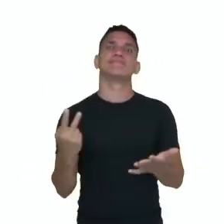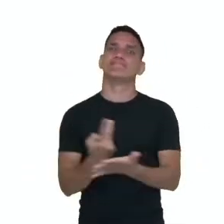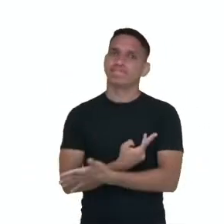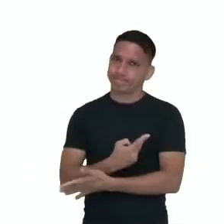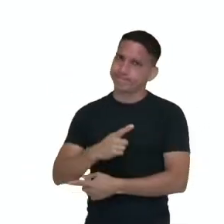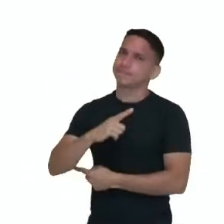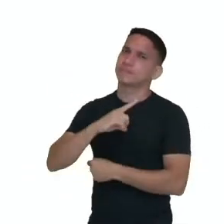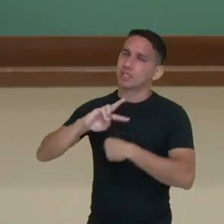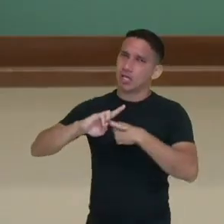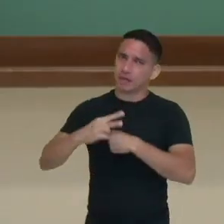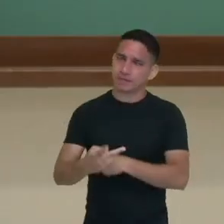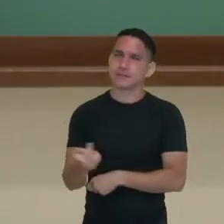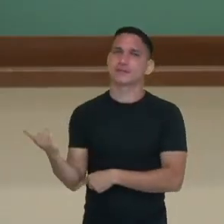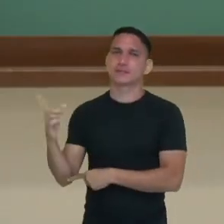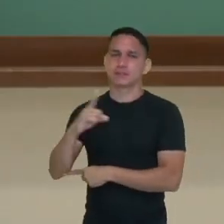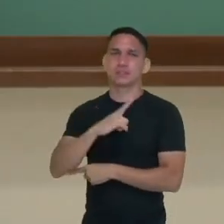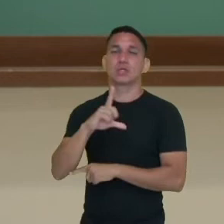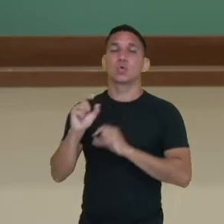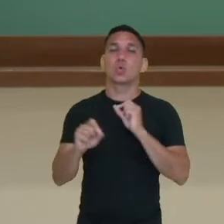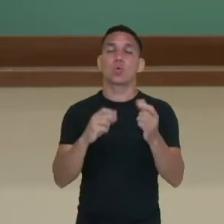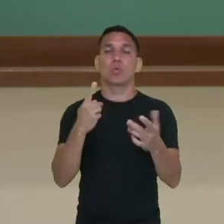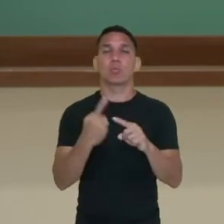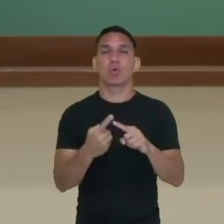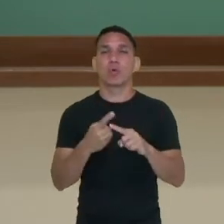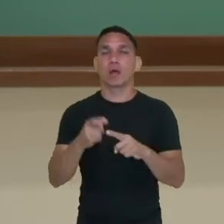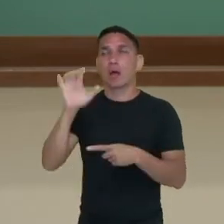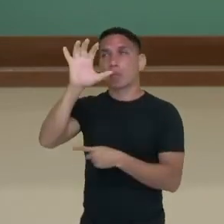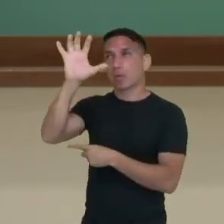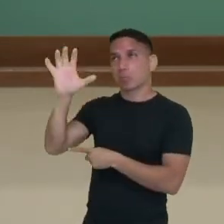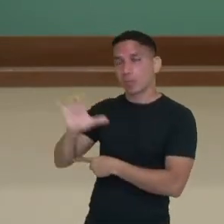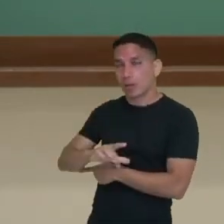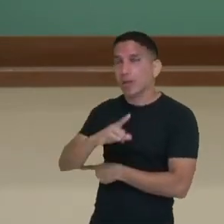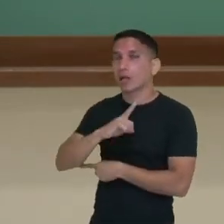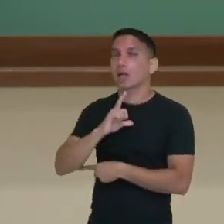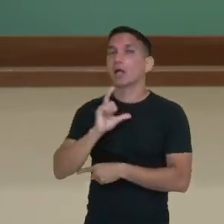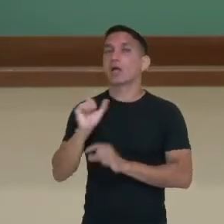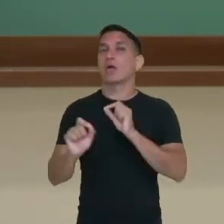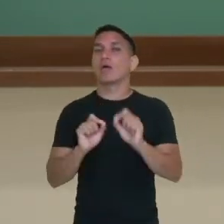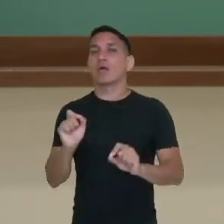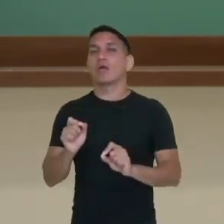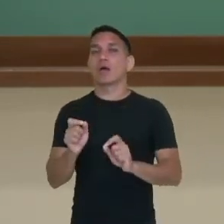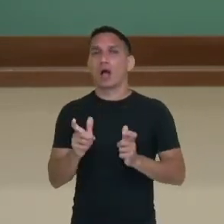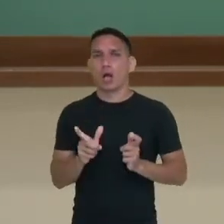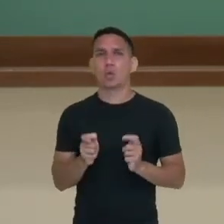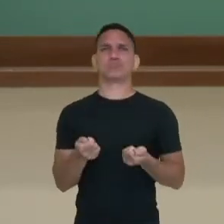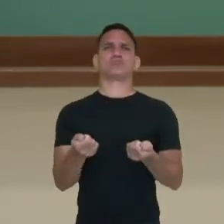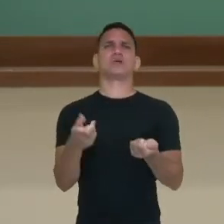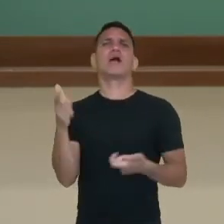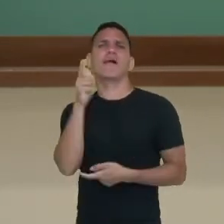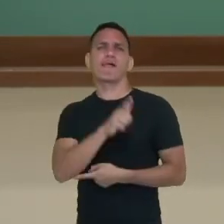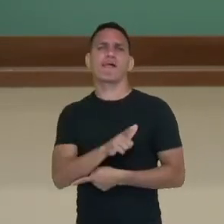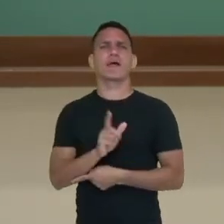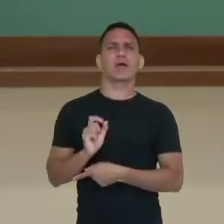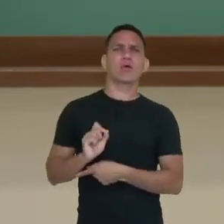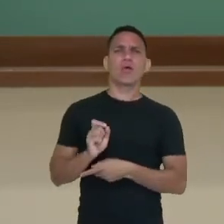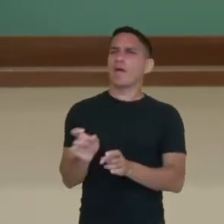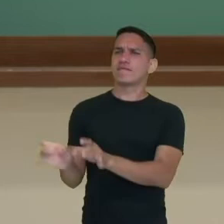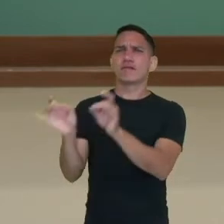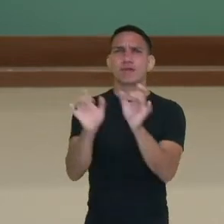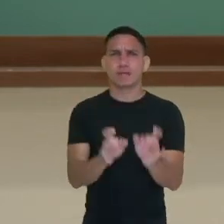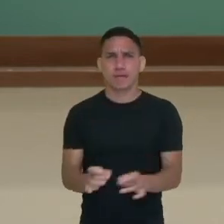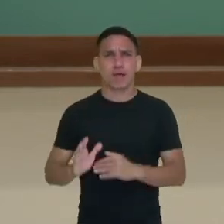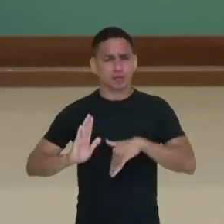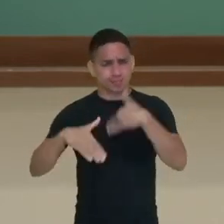africano. Uma vez o continente africano, né, ele depende de comércio, né, com países desenvolvidos para, por